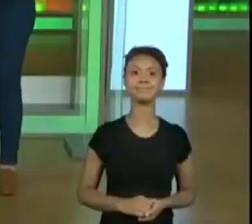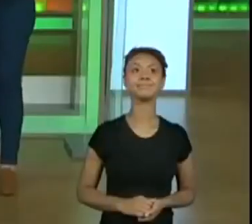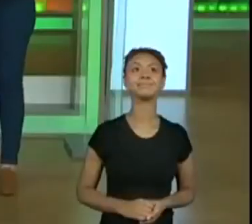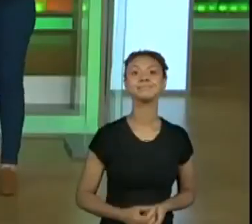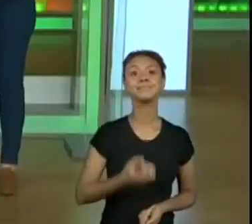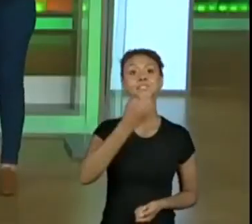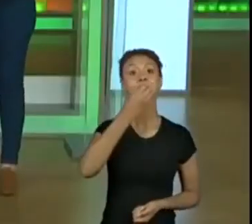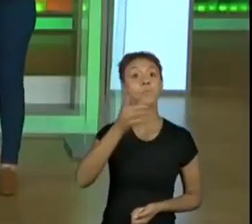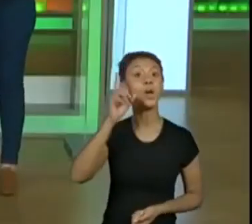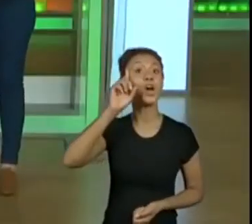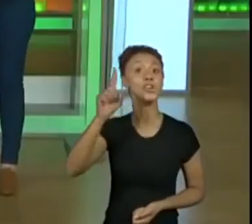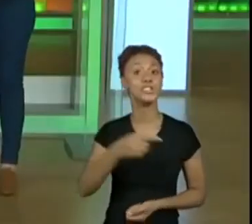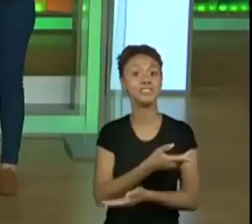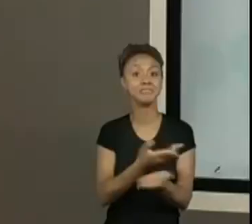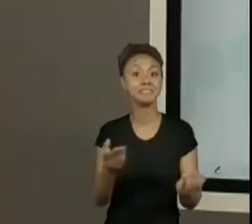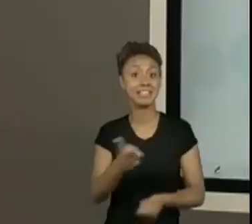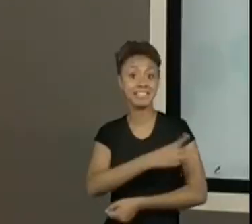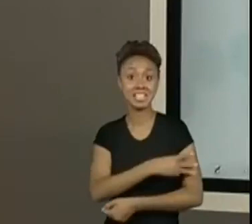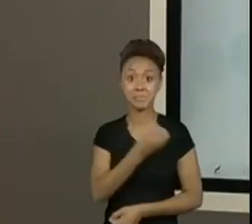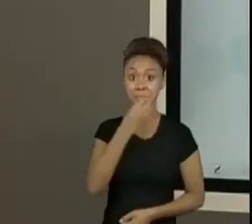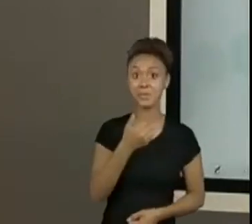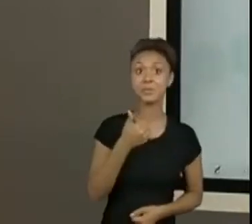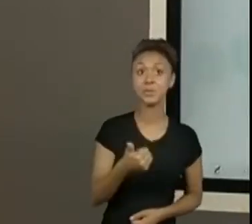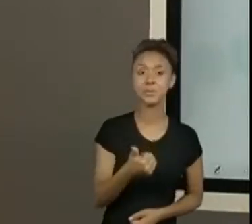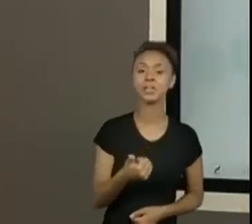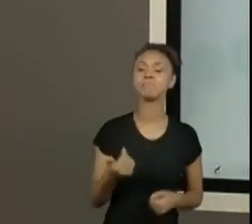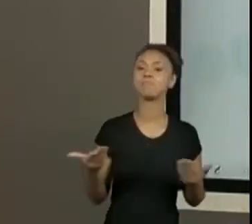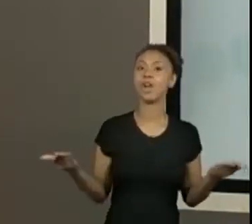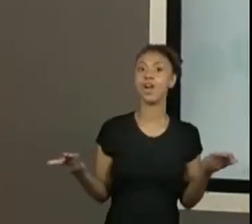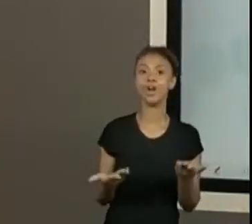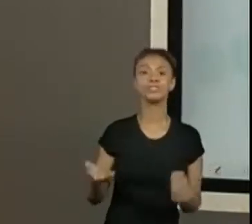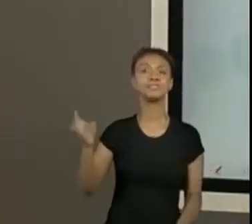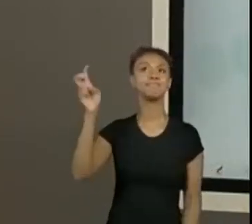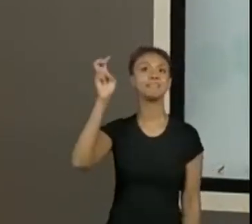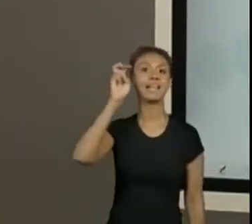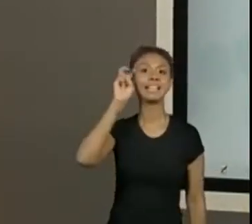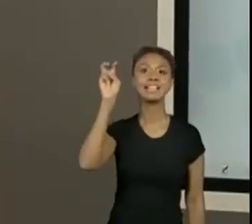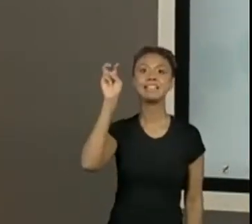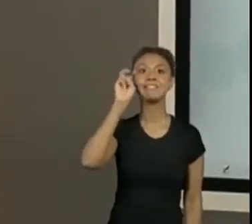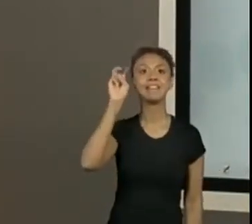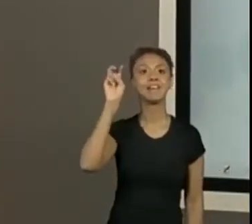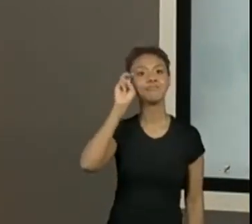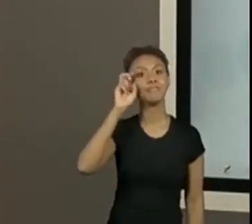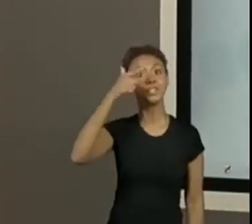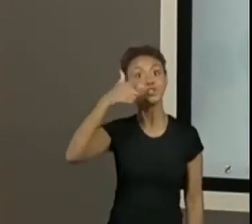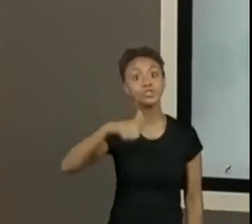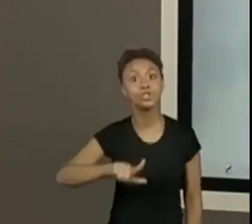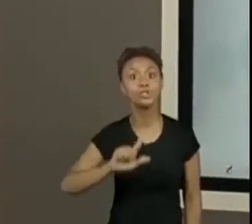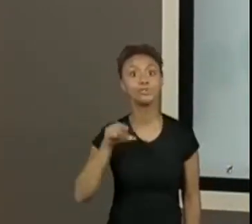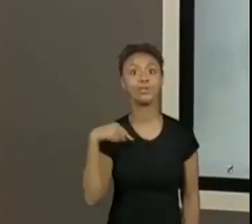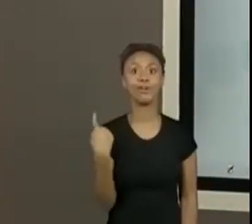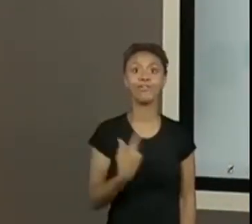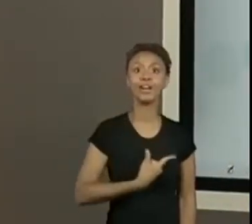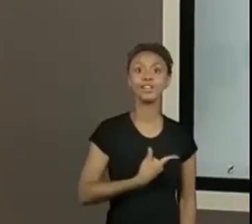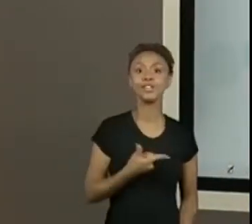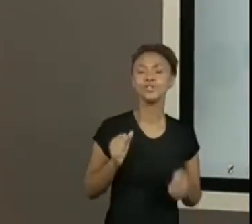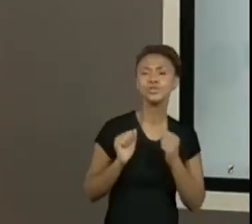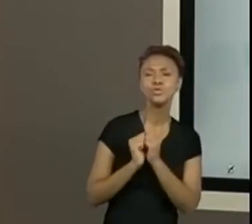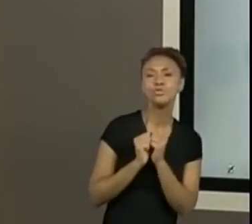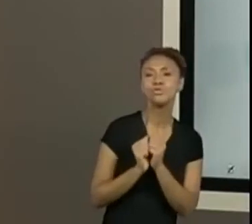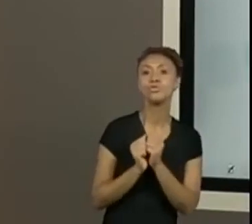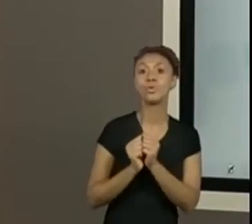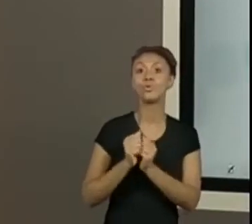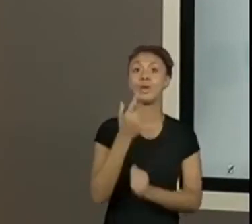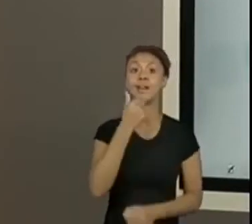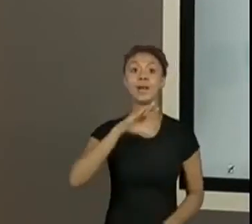Bom dia, terceiro ano, tudo bem? Quinta-feira, mais uma oportunidade da gente estar juntinhos estudando